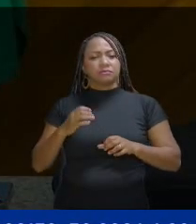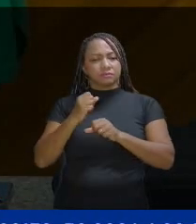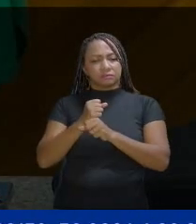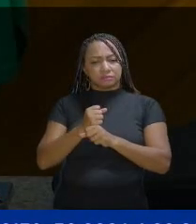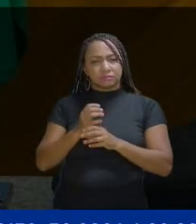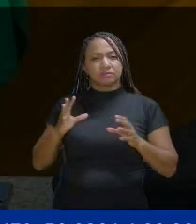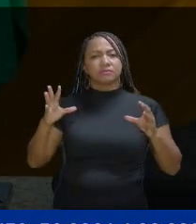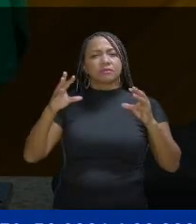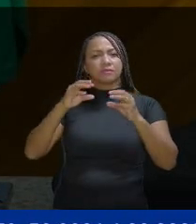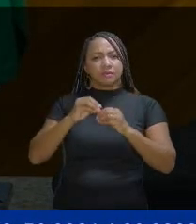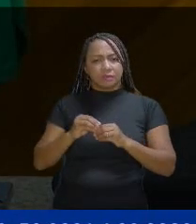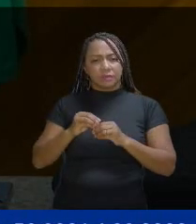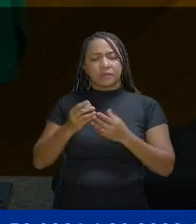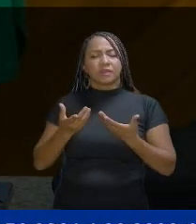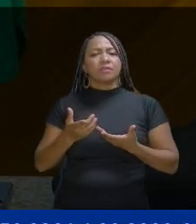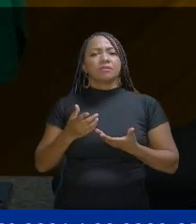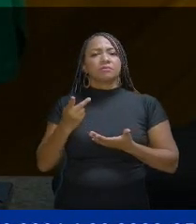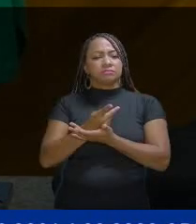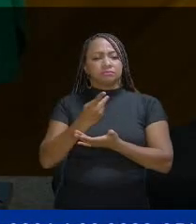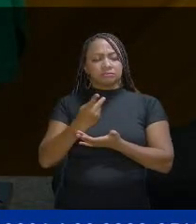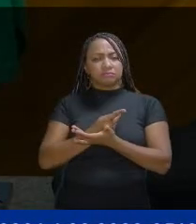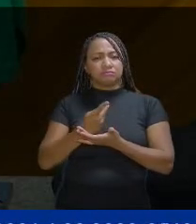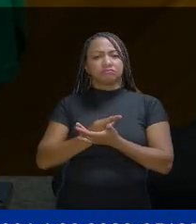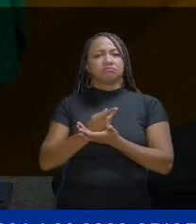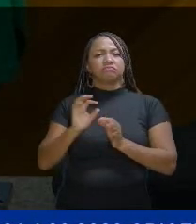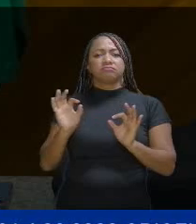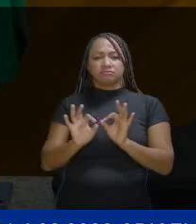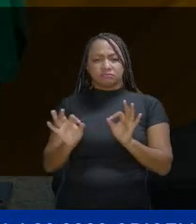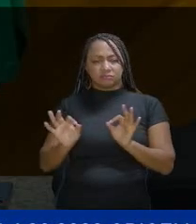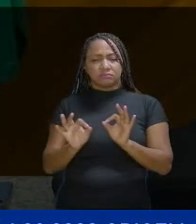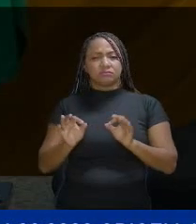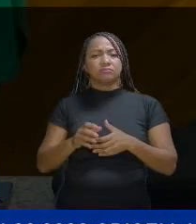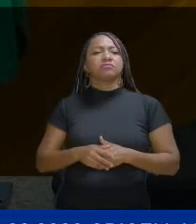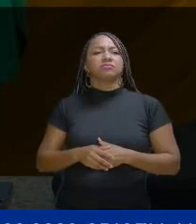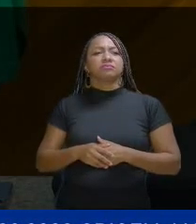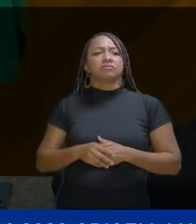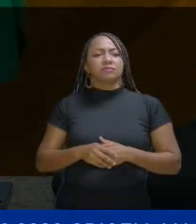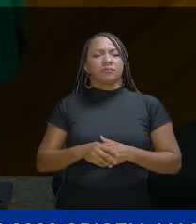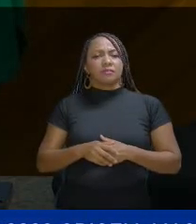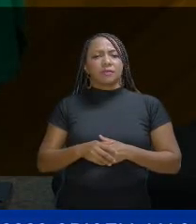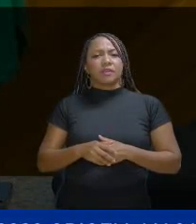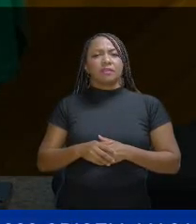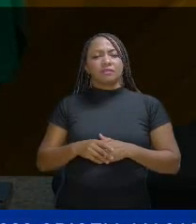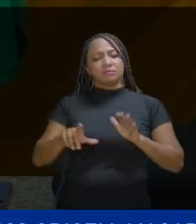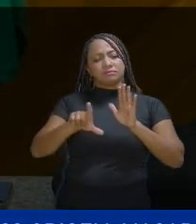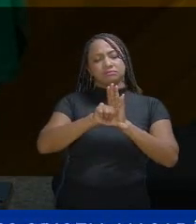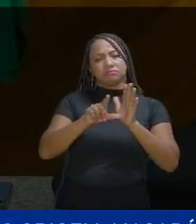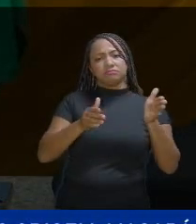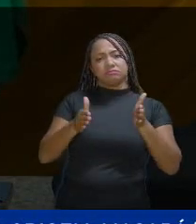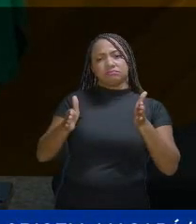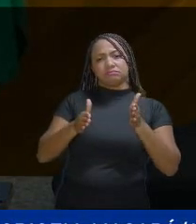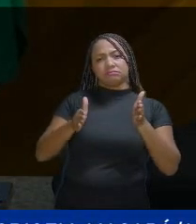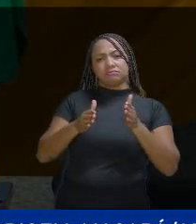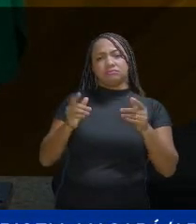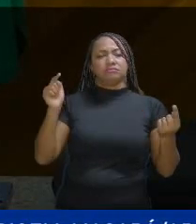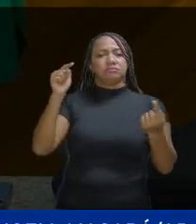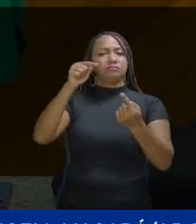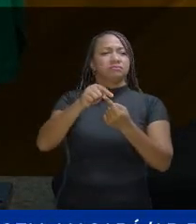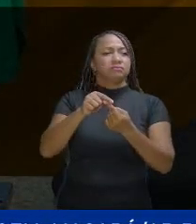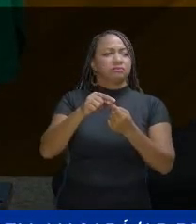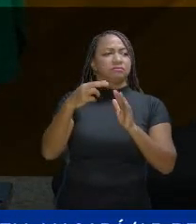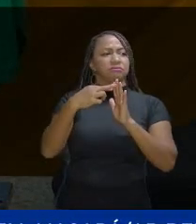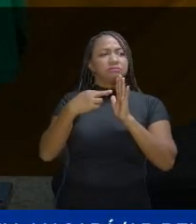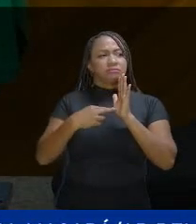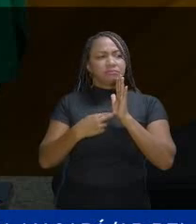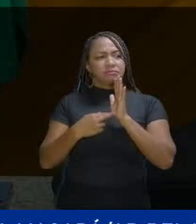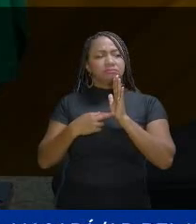não comprometeu a regularidade das contas, uma vez que, apesar do descumprimento do prazo legal, o objetivo da norma de garantir a